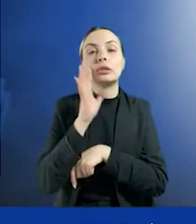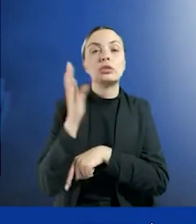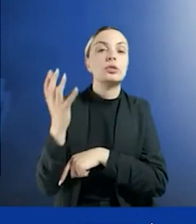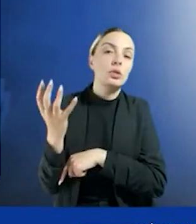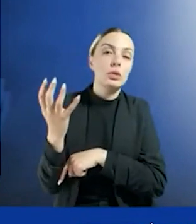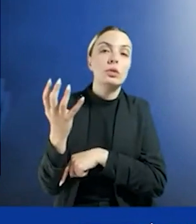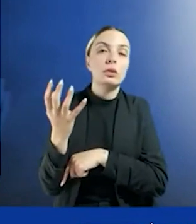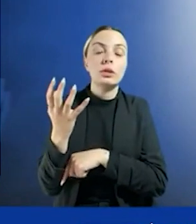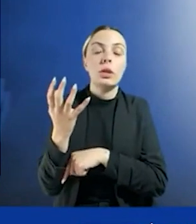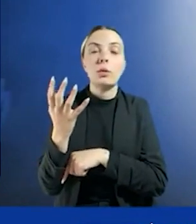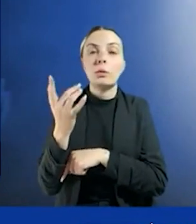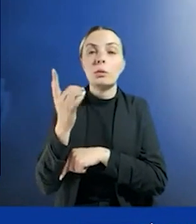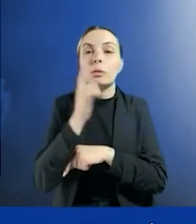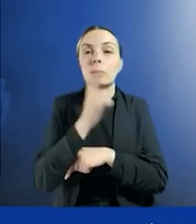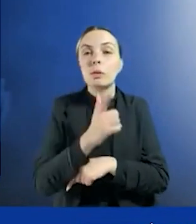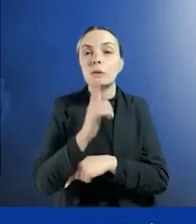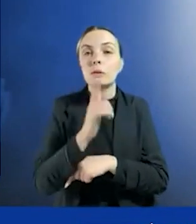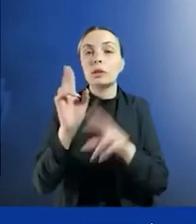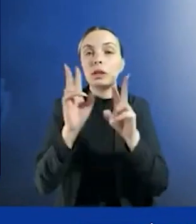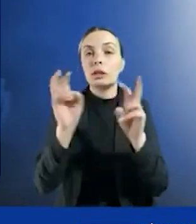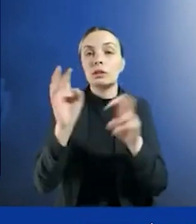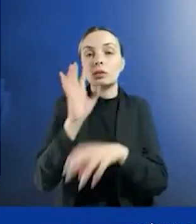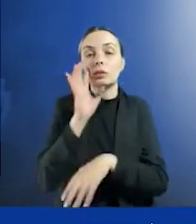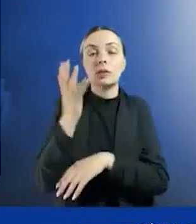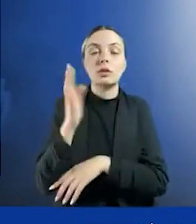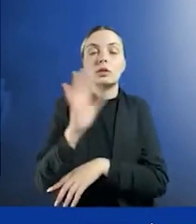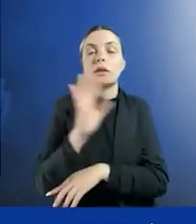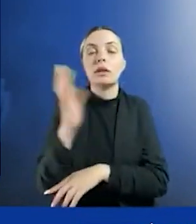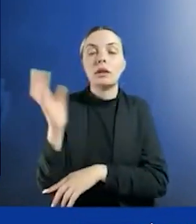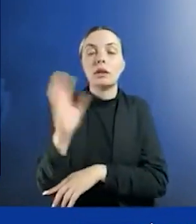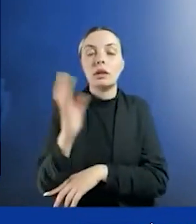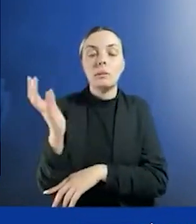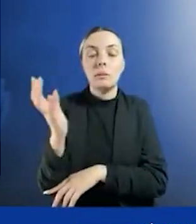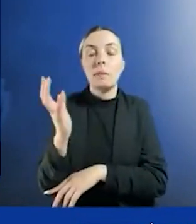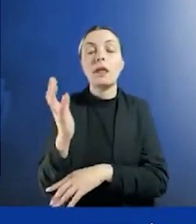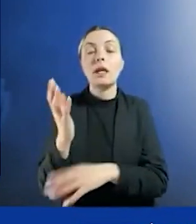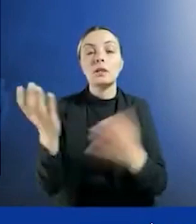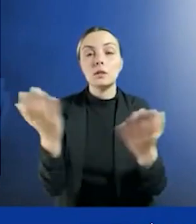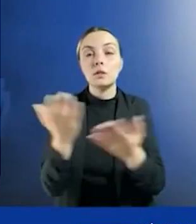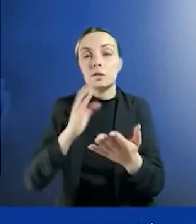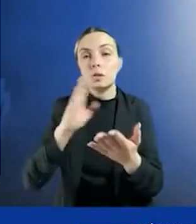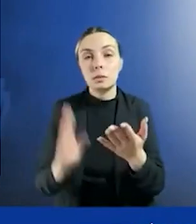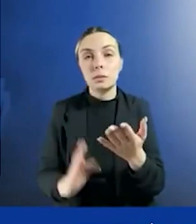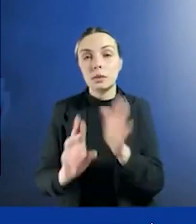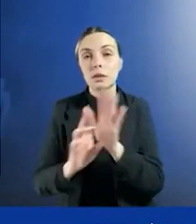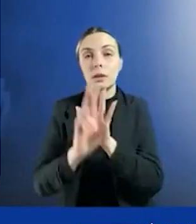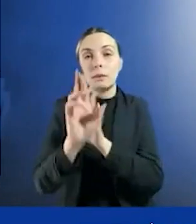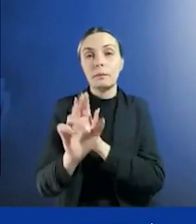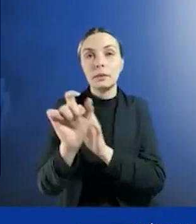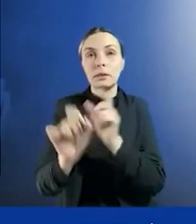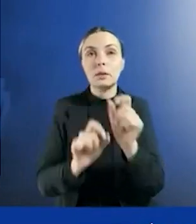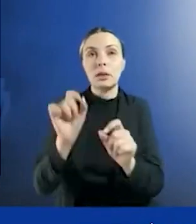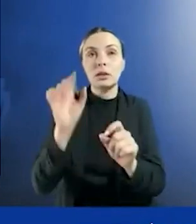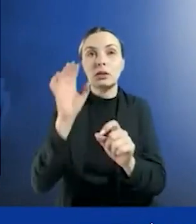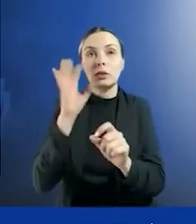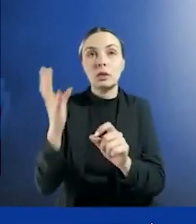enfrentamento da questão climática. E muito do que o Brasil hoje apresenta como parte dessa solução é